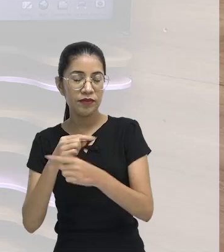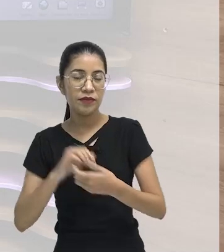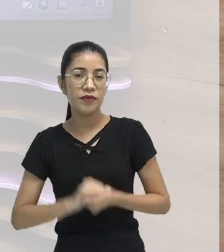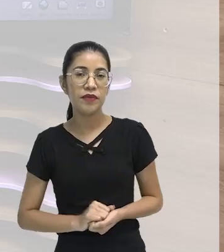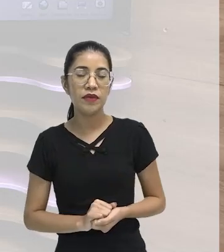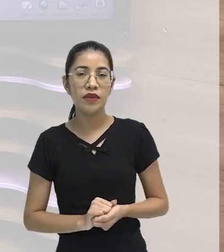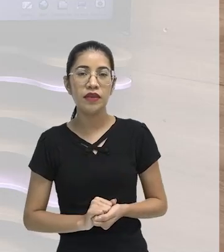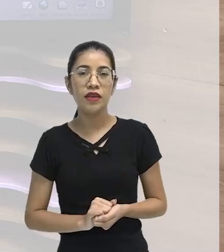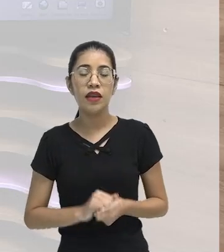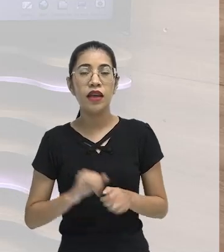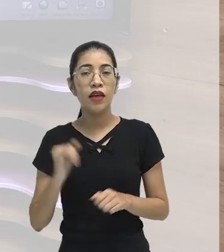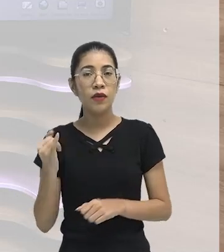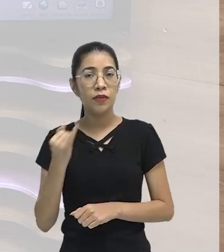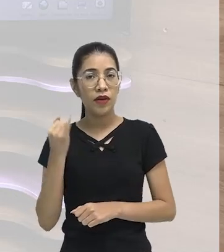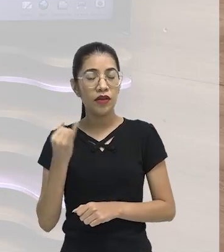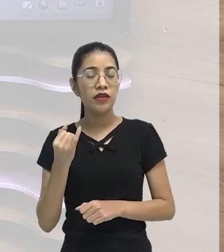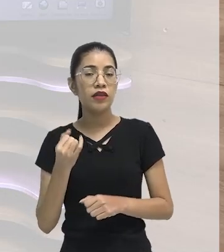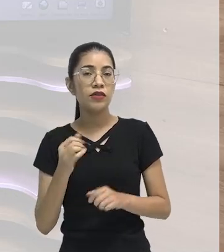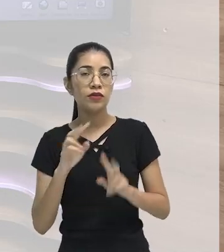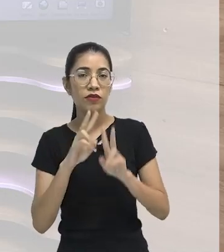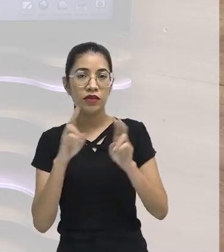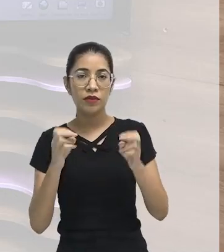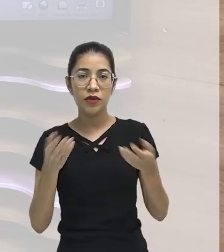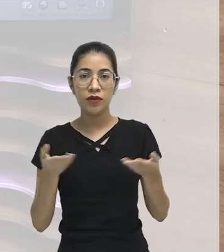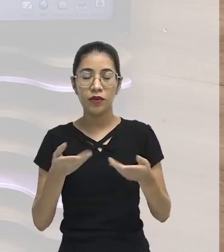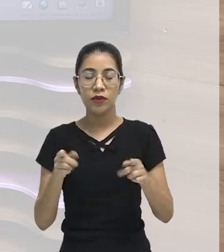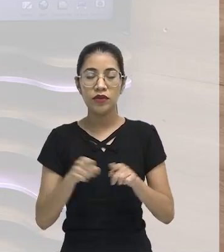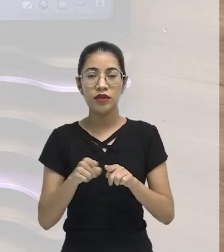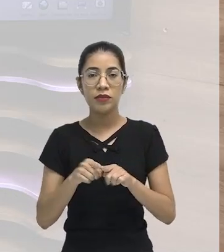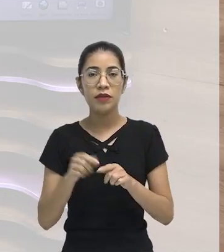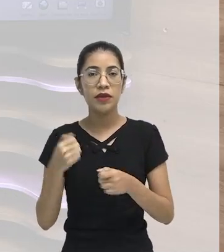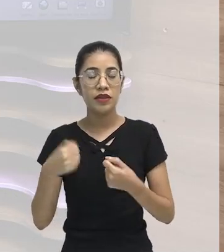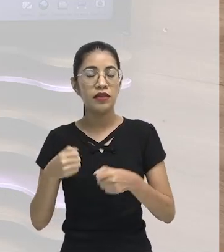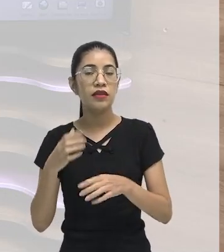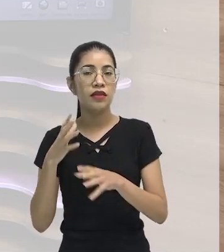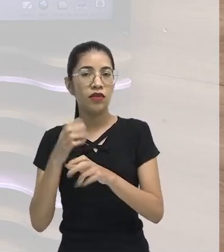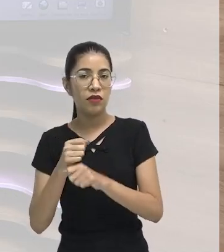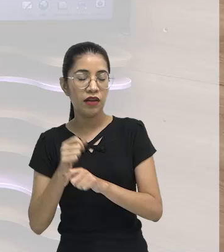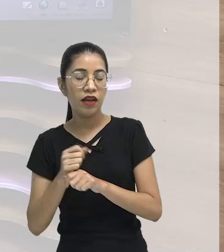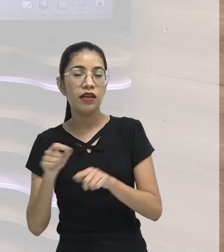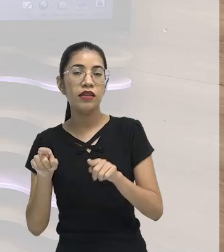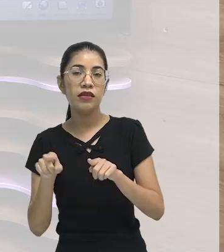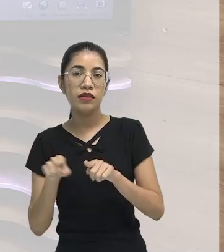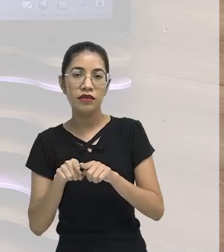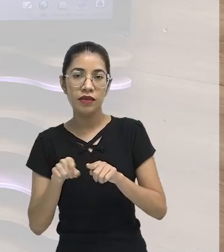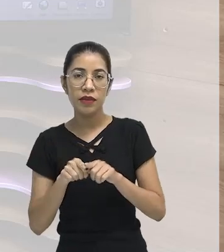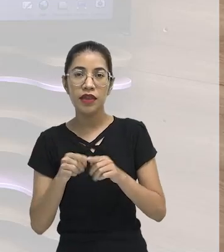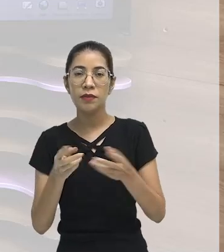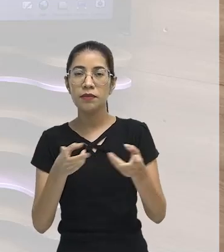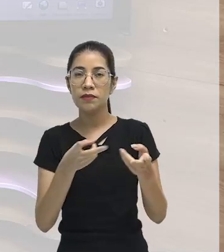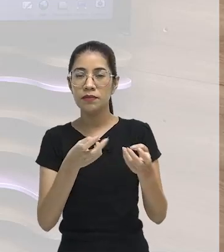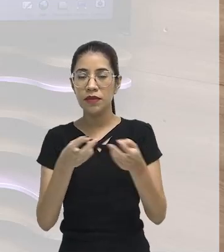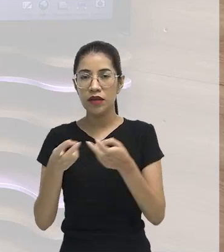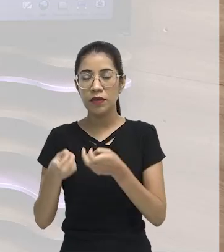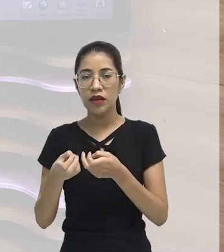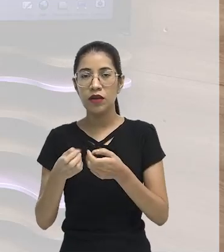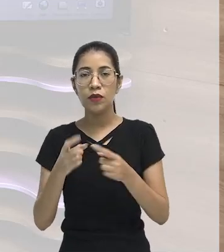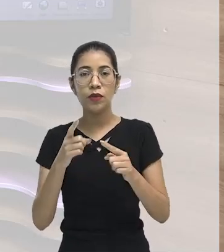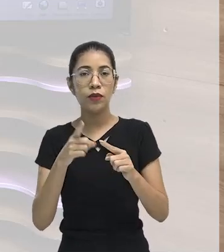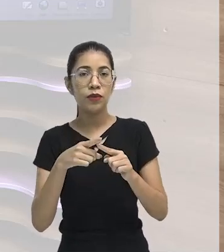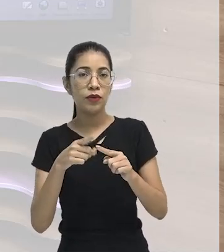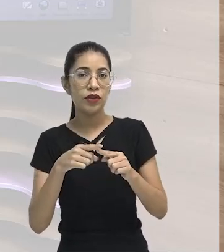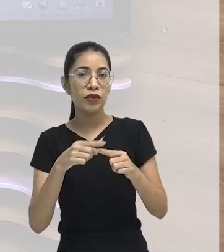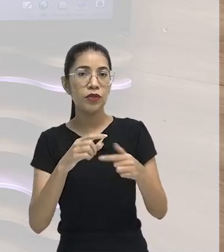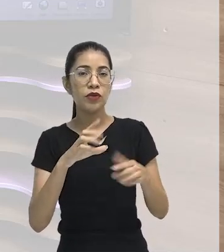mais importante nesse assunto, além de saber logicamente resolver os cálculos, é identificar qual dos dois tipos